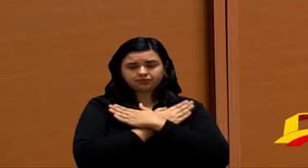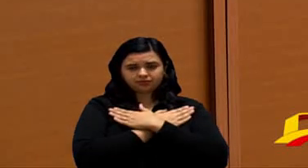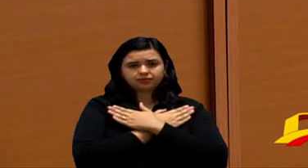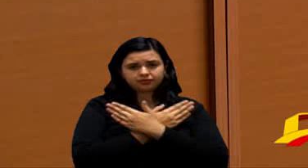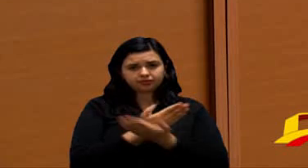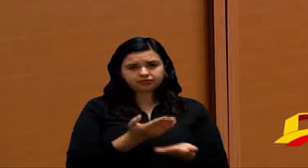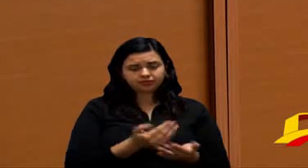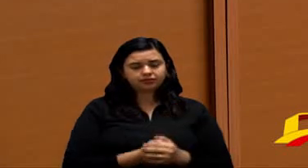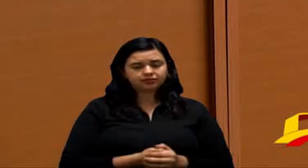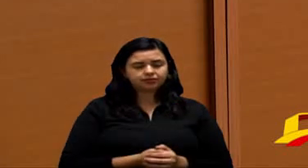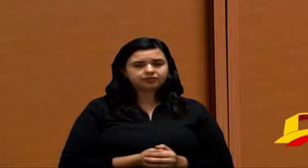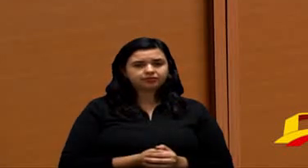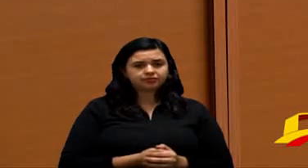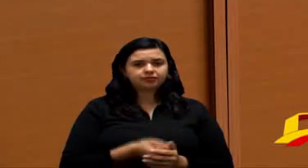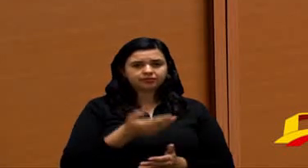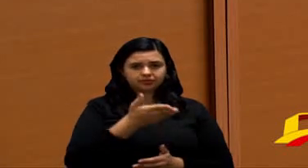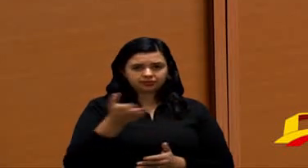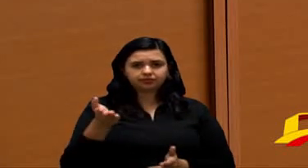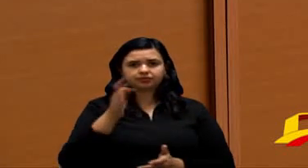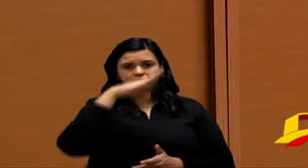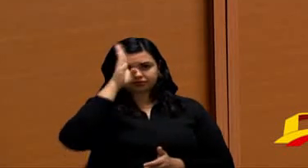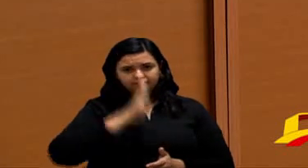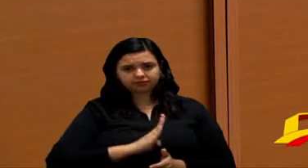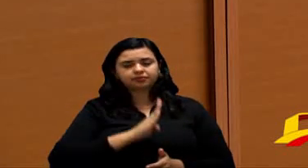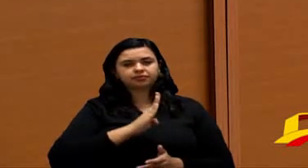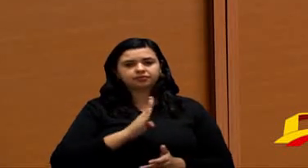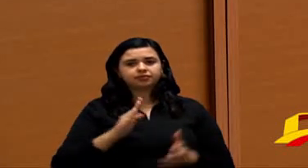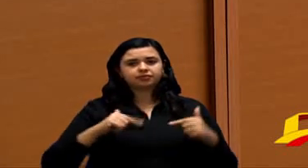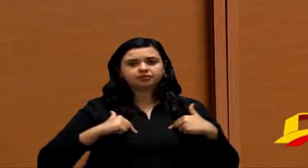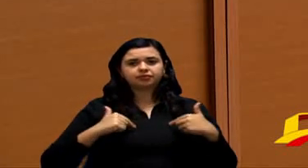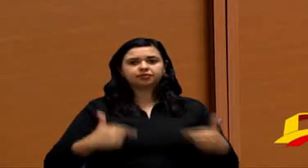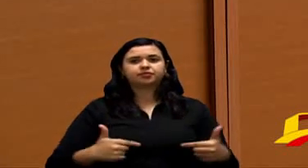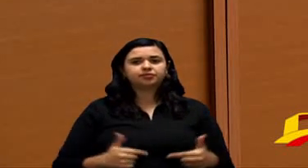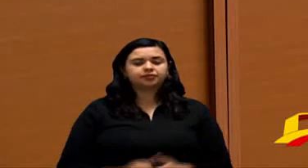o brasileiro é lutador todo mundo sabe